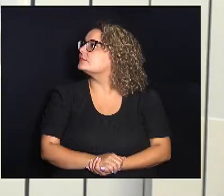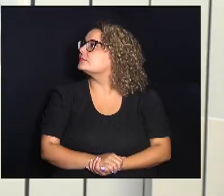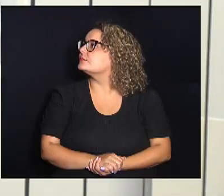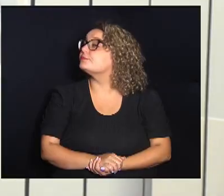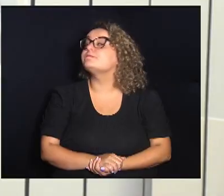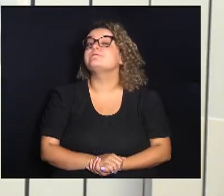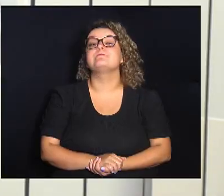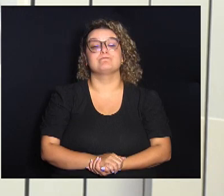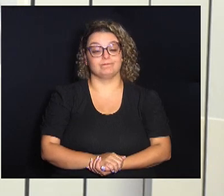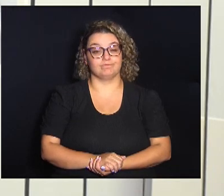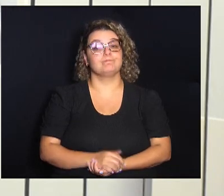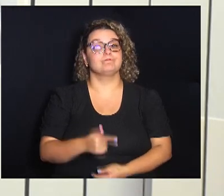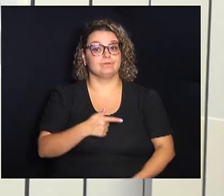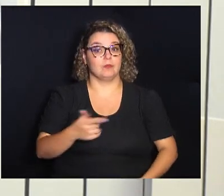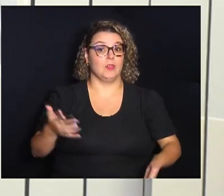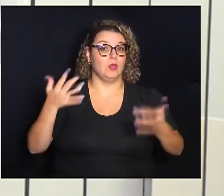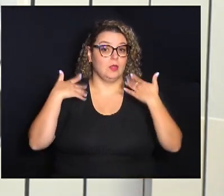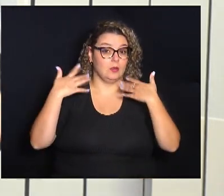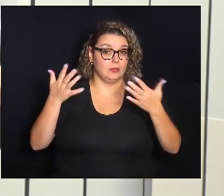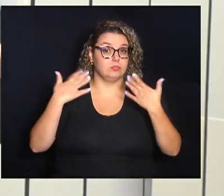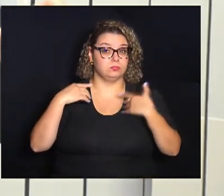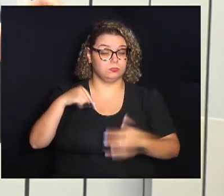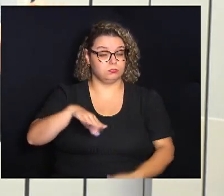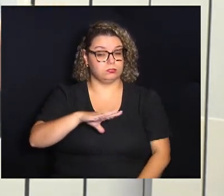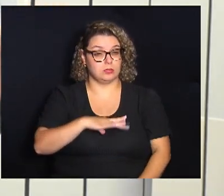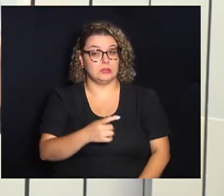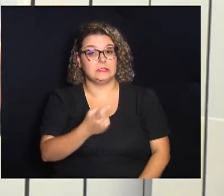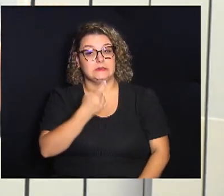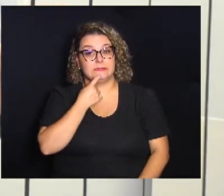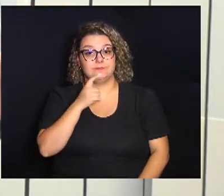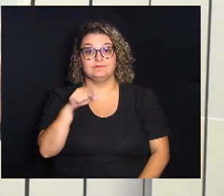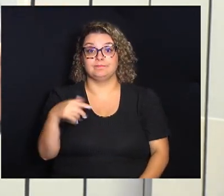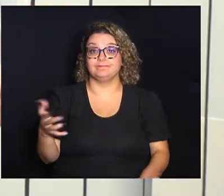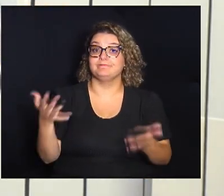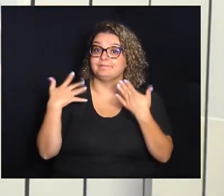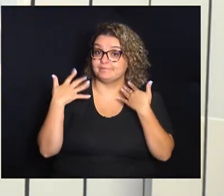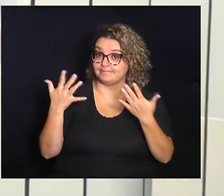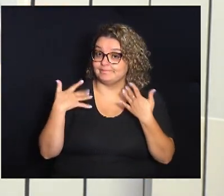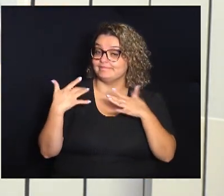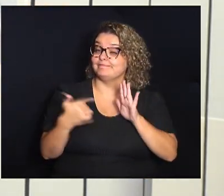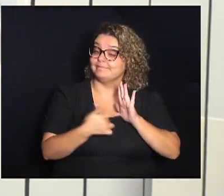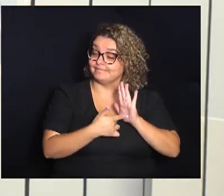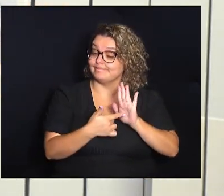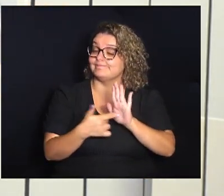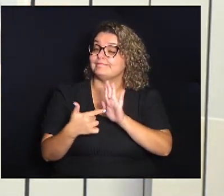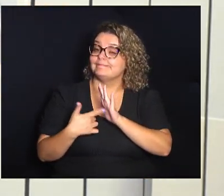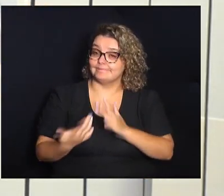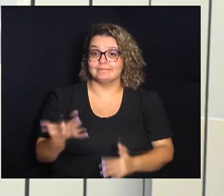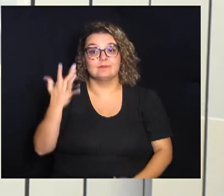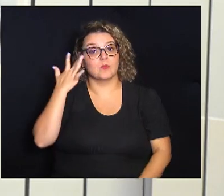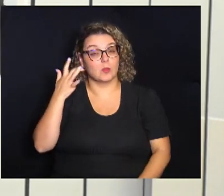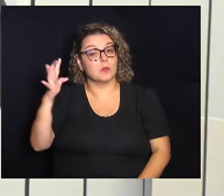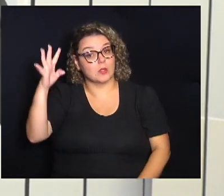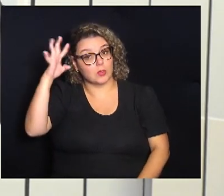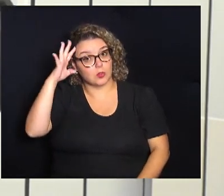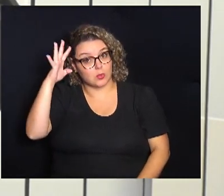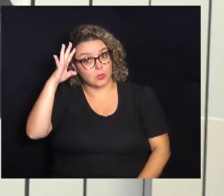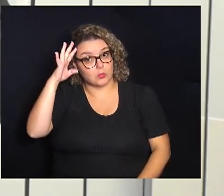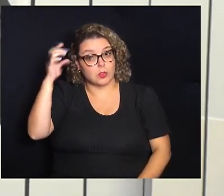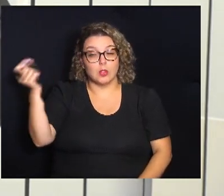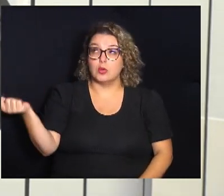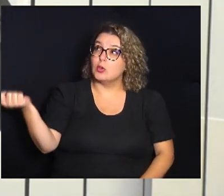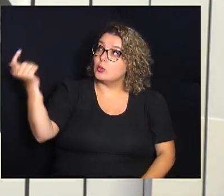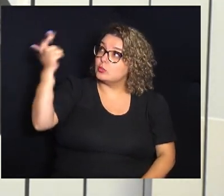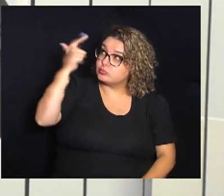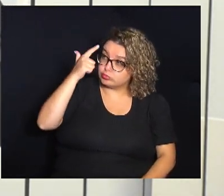Semana de tempo quente aqui em Campinas, é o verão dando as caras, então amanhã, quarta-feira, o sol